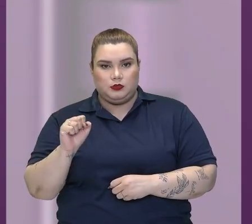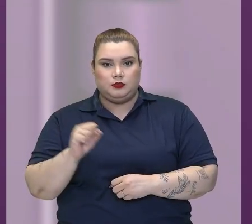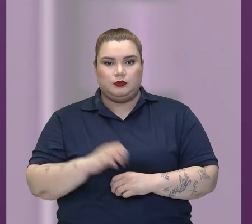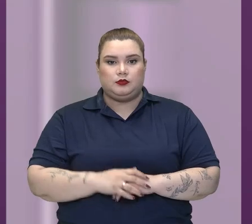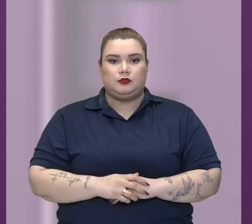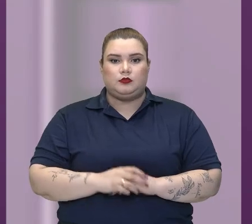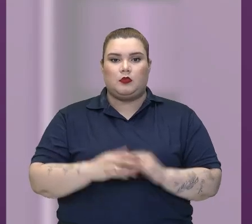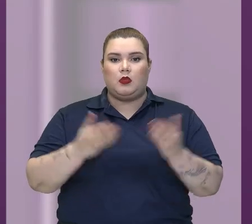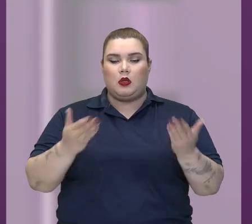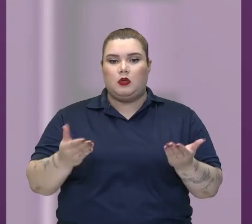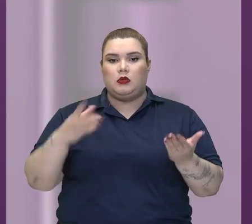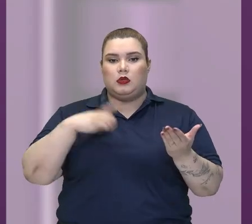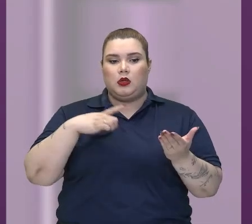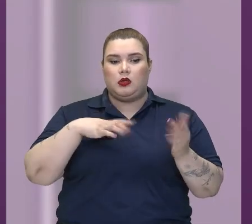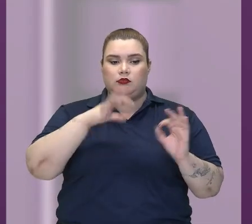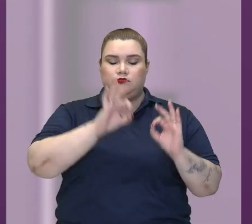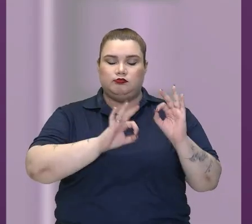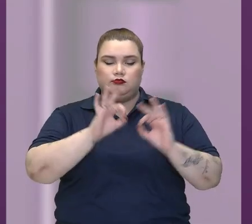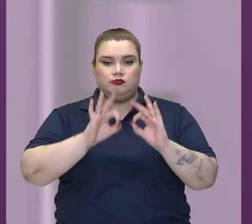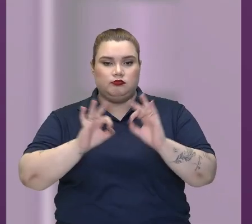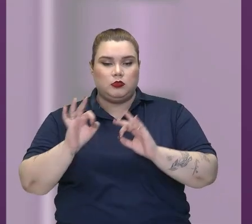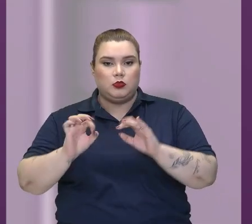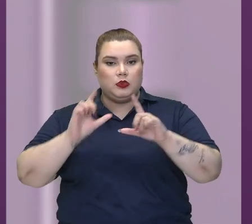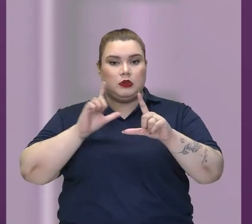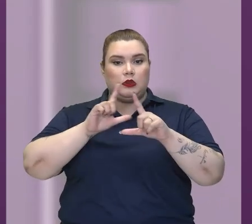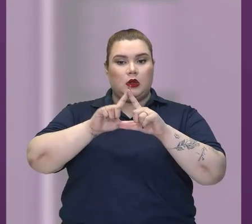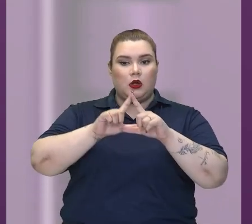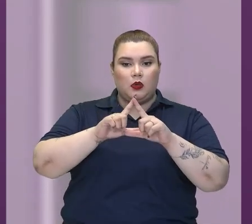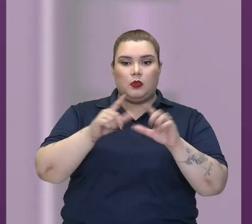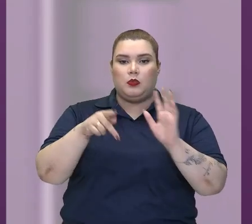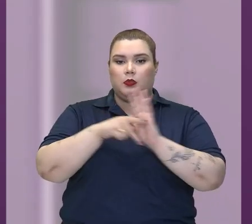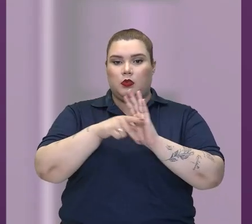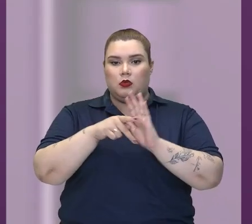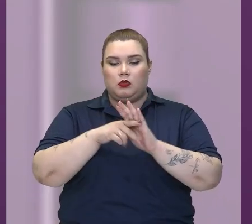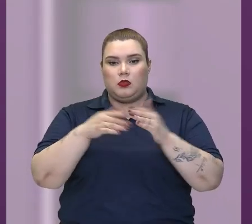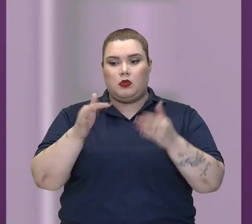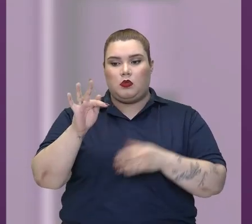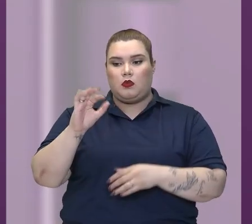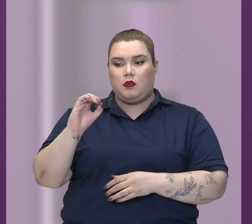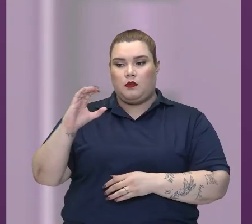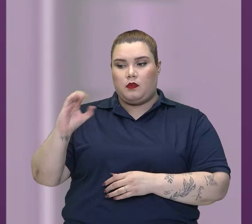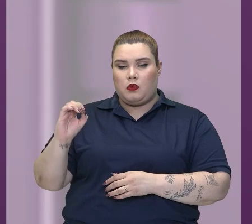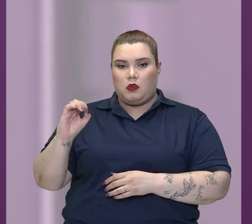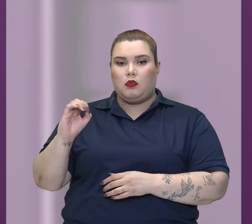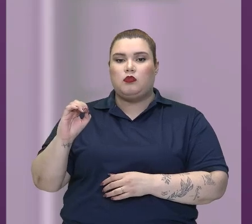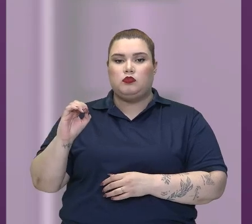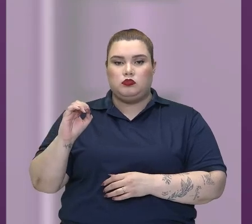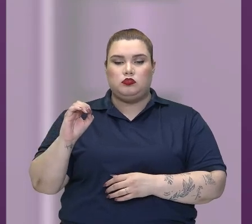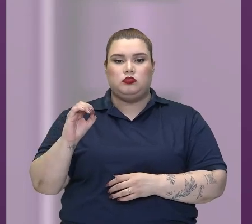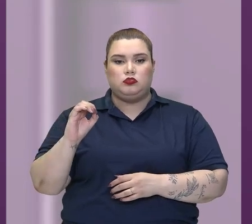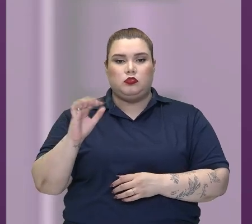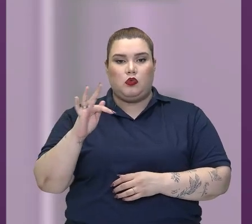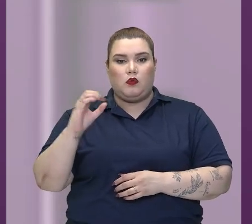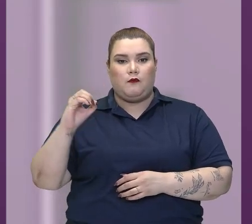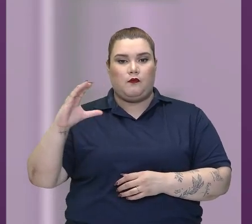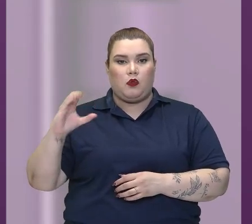um trabalho, né, de triangulação com os focos de uma elipse, né? A gente pode demonstrar